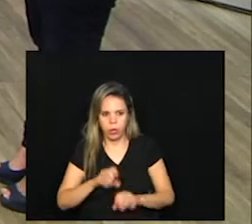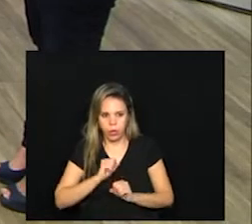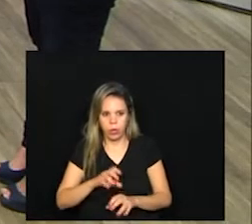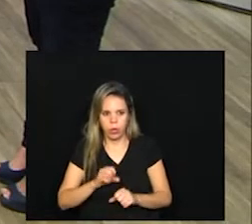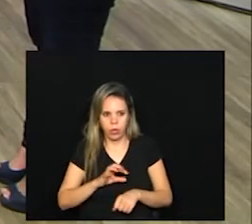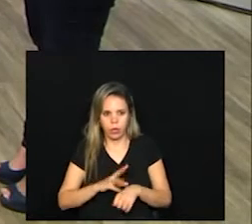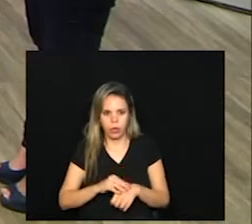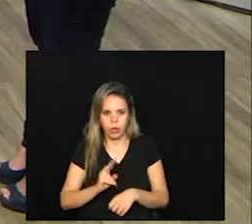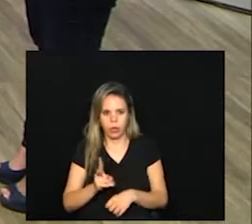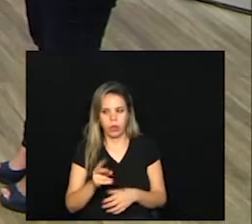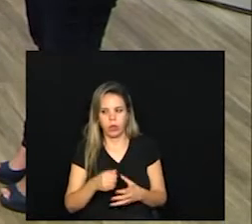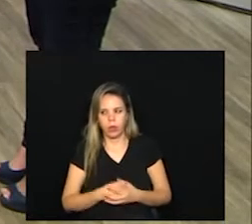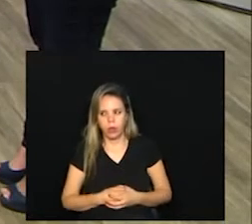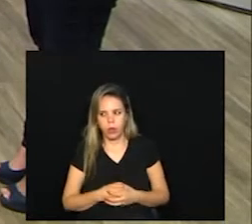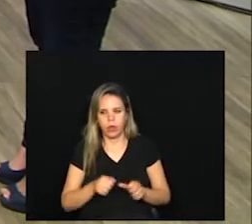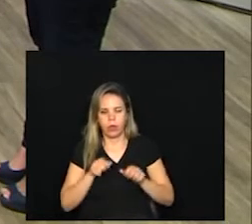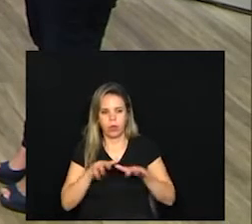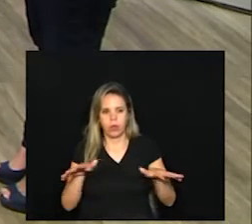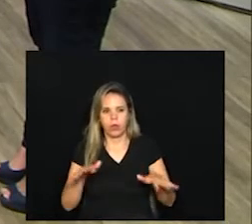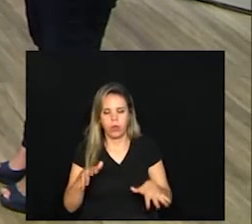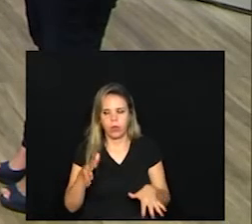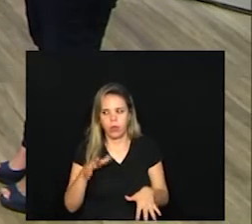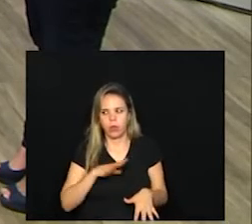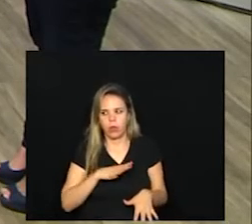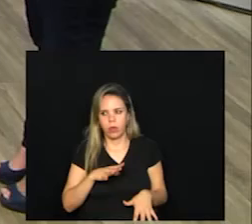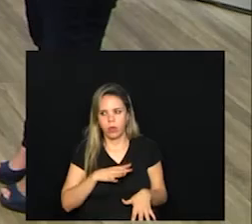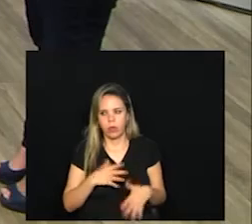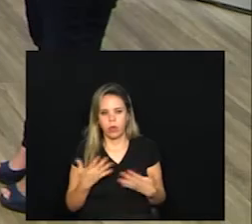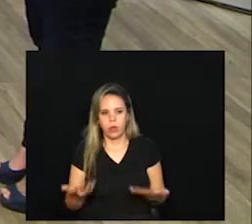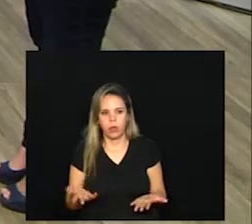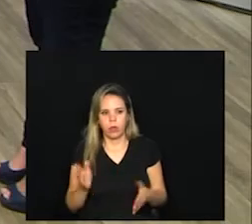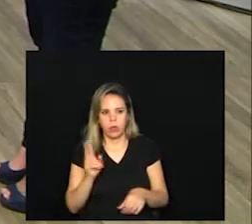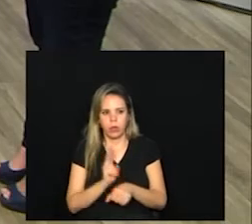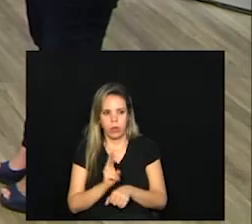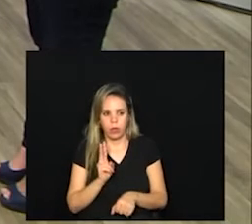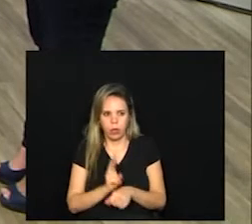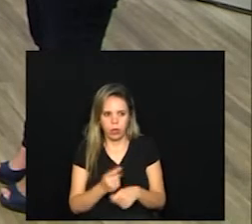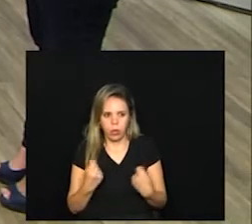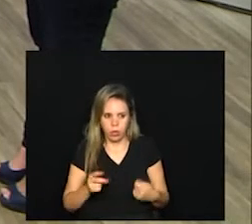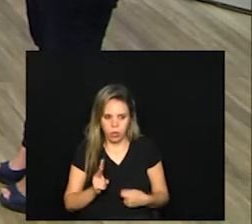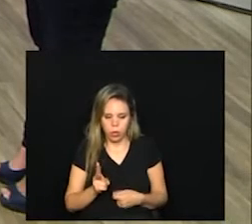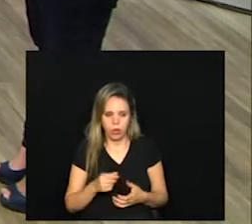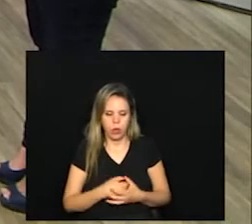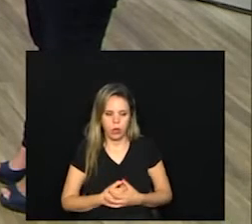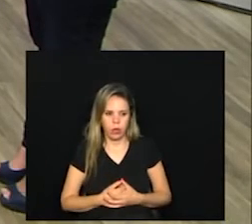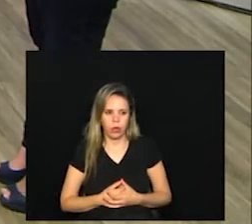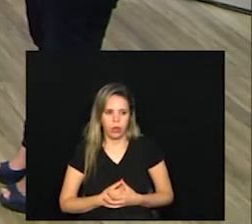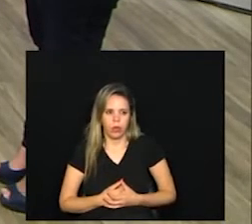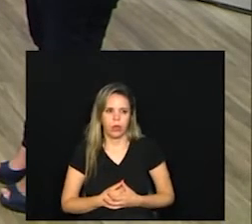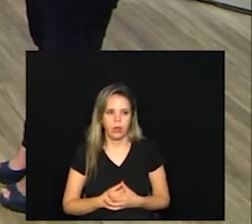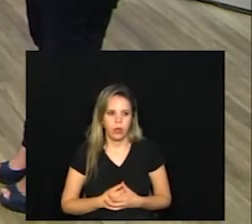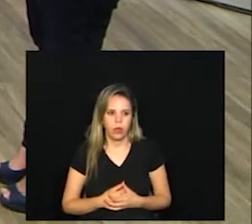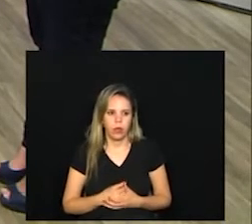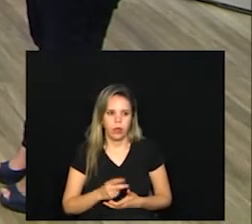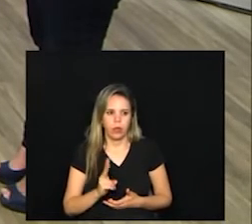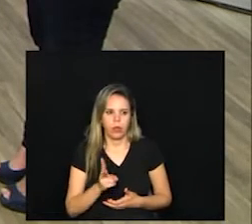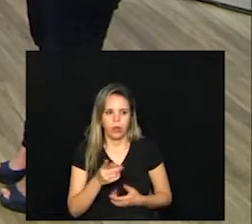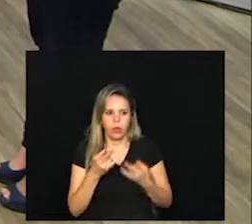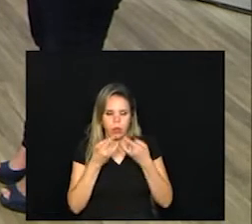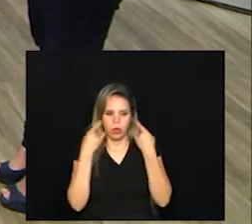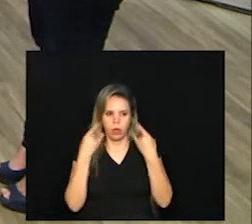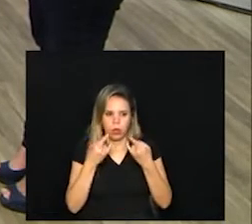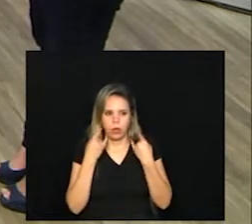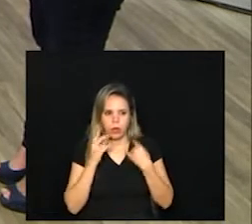contaminando, a doença ela continua circulando por toda a nossa cidade, então os cuidados precisam continuar. Sempre utilizar